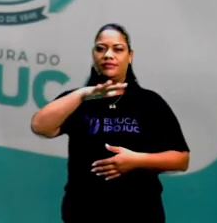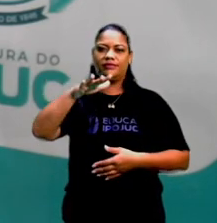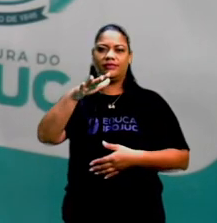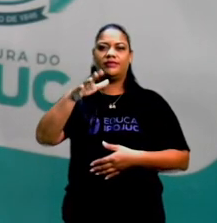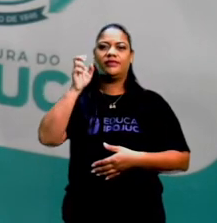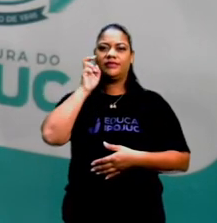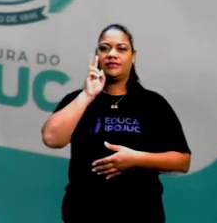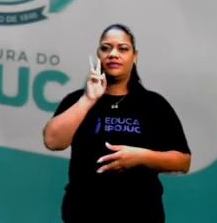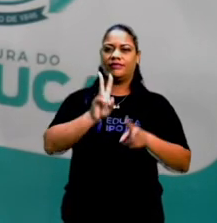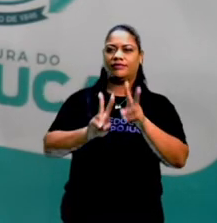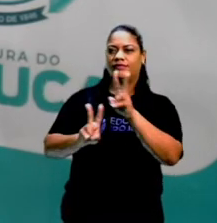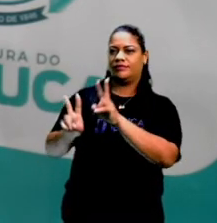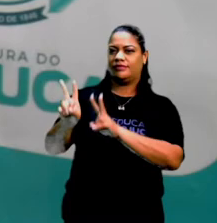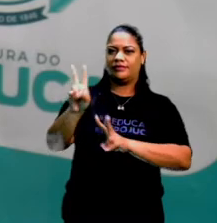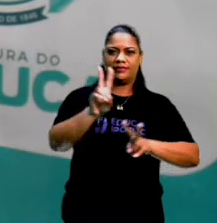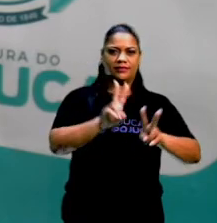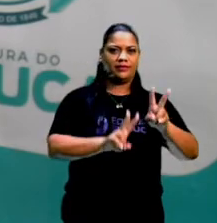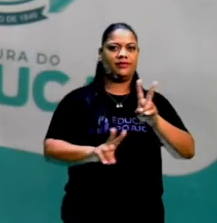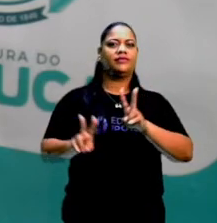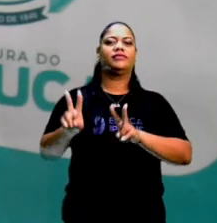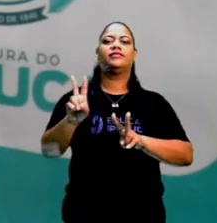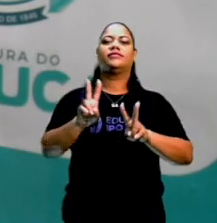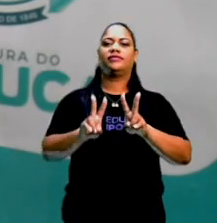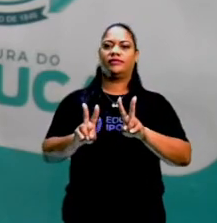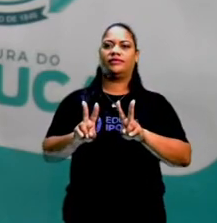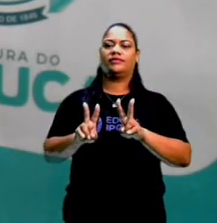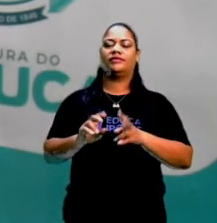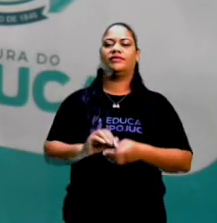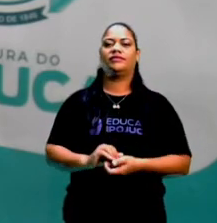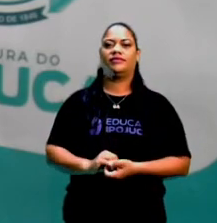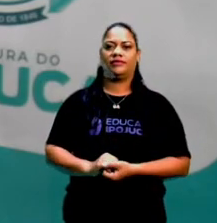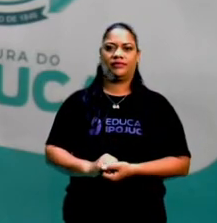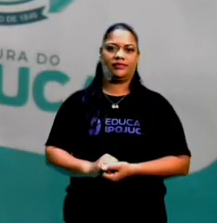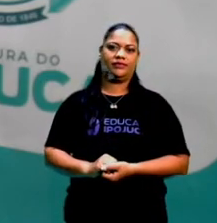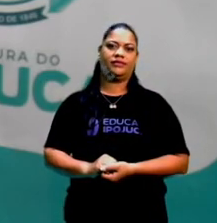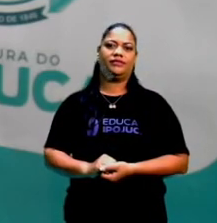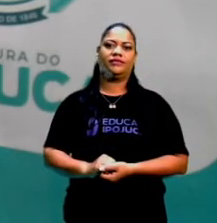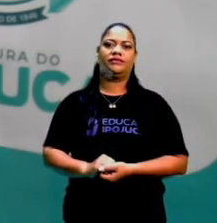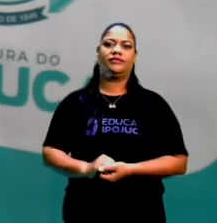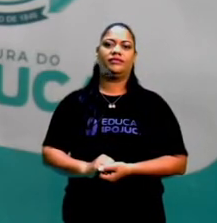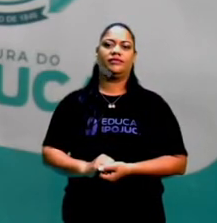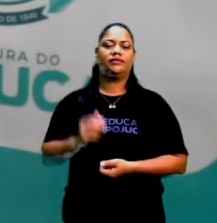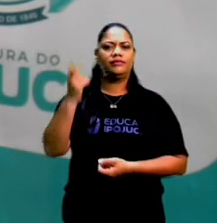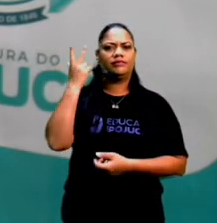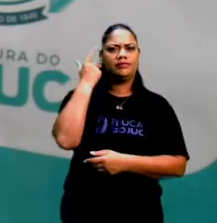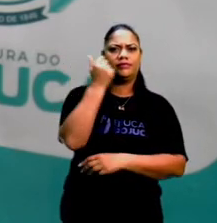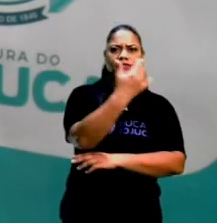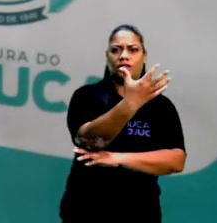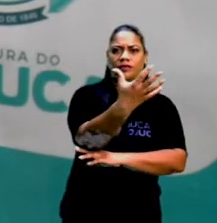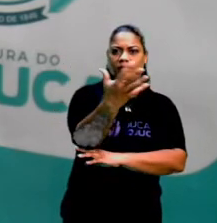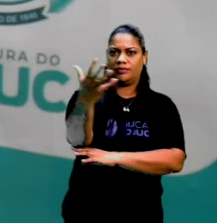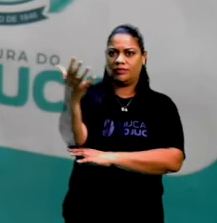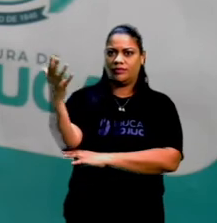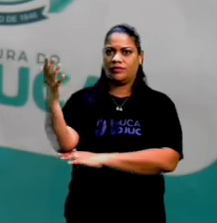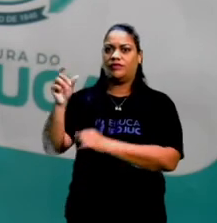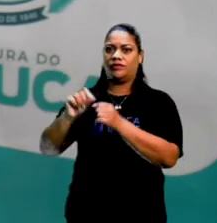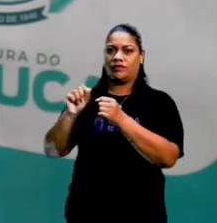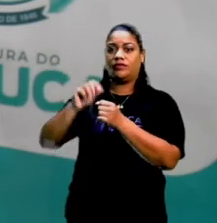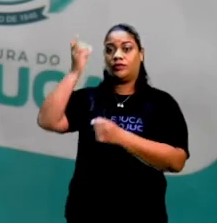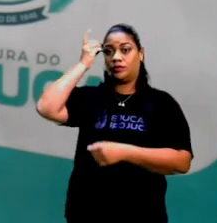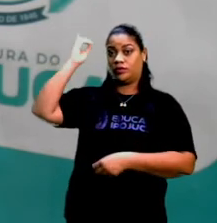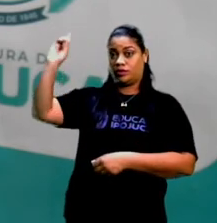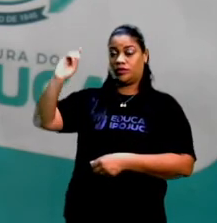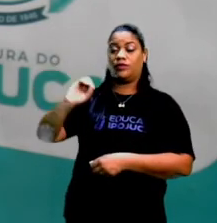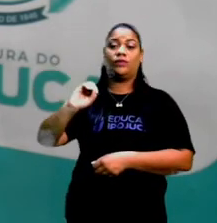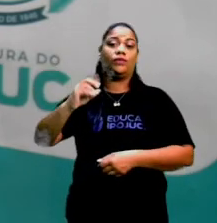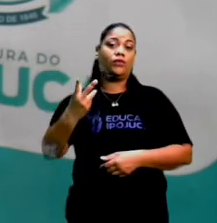que a gente pode observar através do nosso olhar, seja ele natural construído por Deus, seja